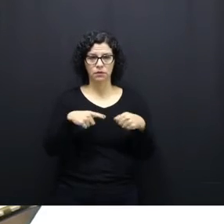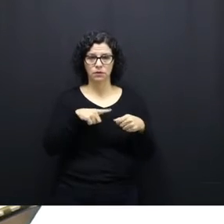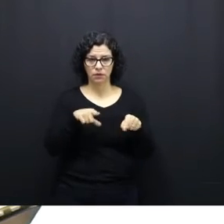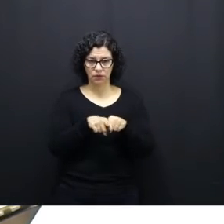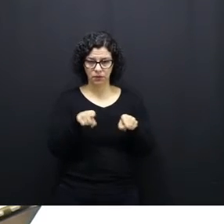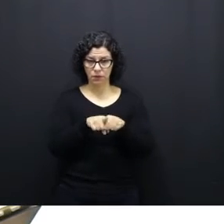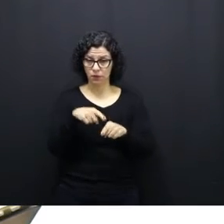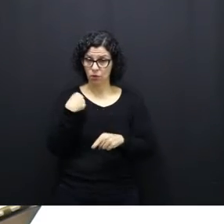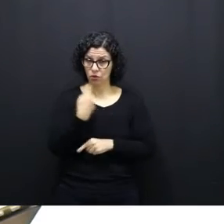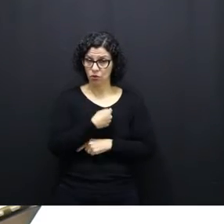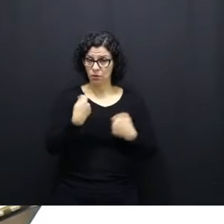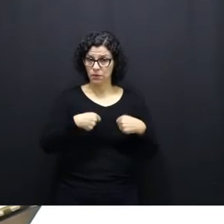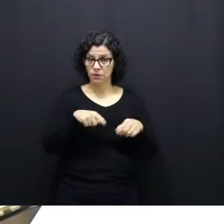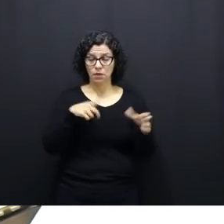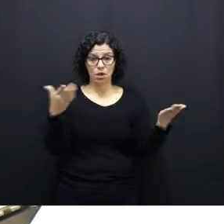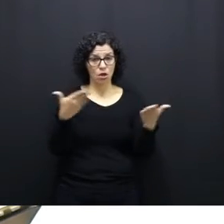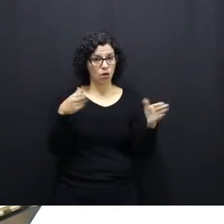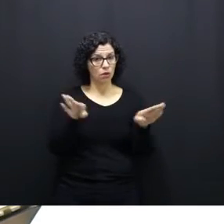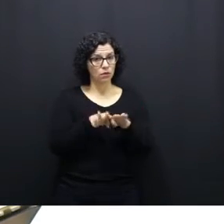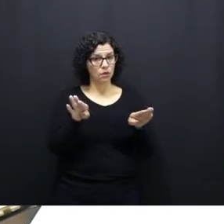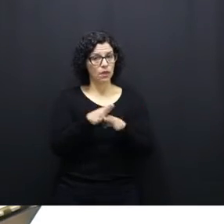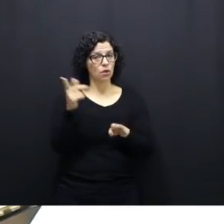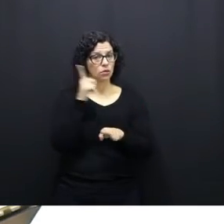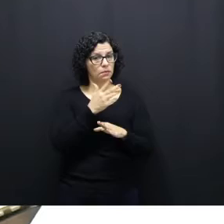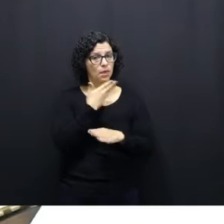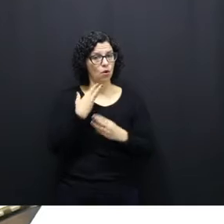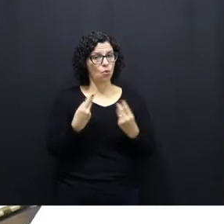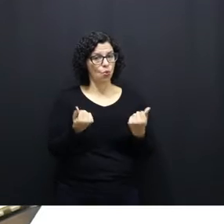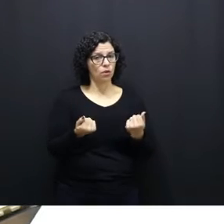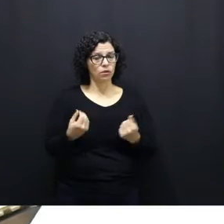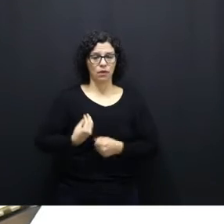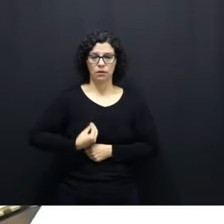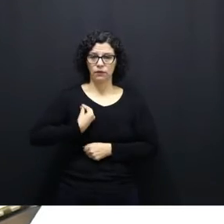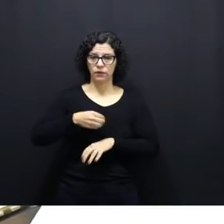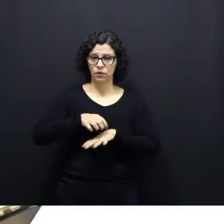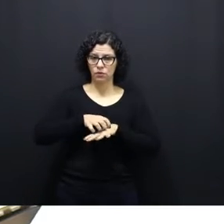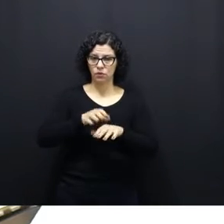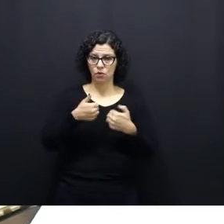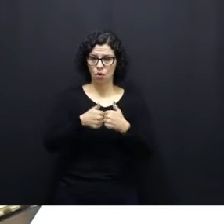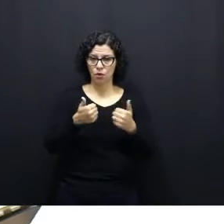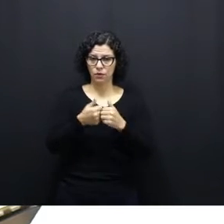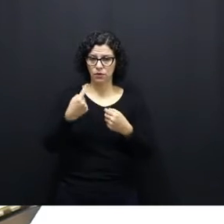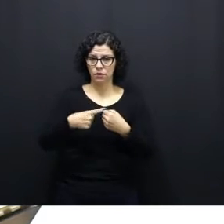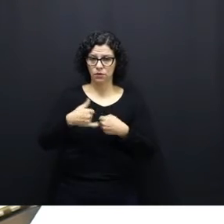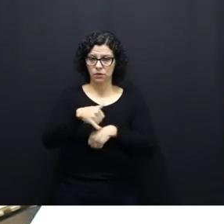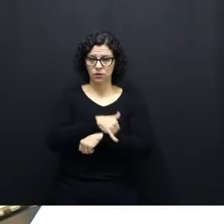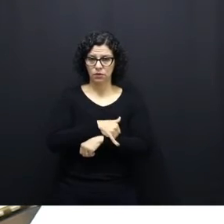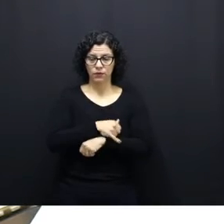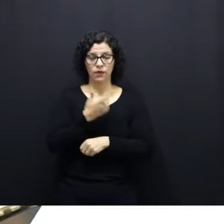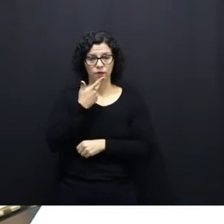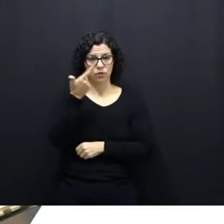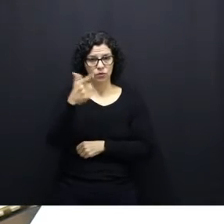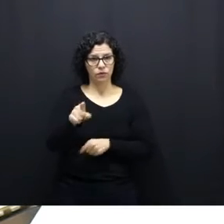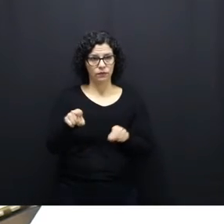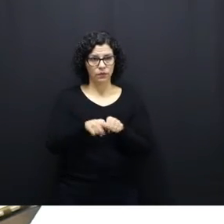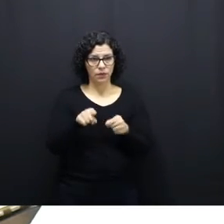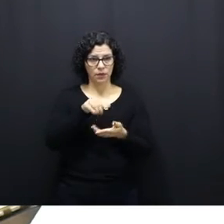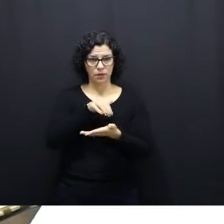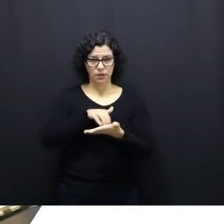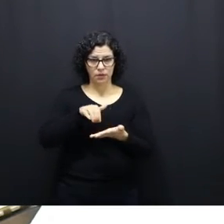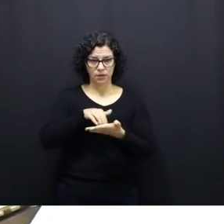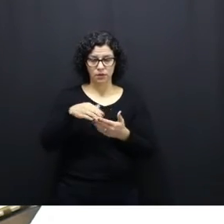nós estamos caminhando em Passos largos para melhorar o transporte ativo São José dos Pinhais ressalto a